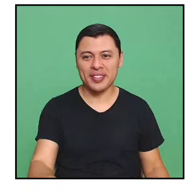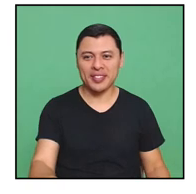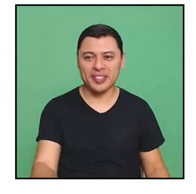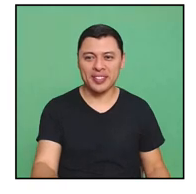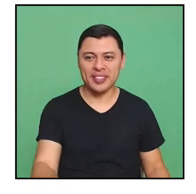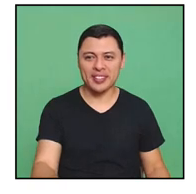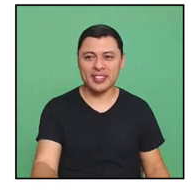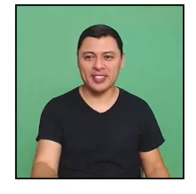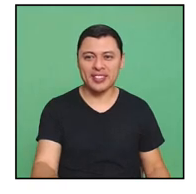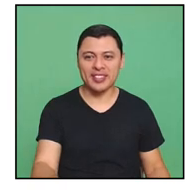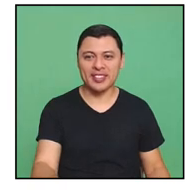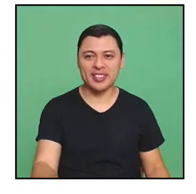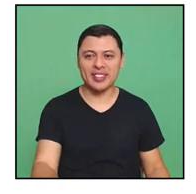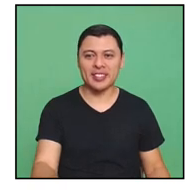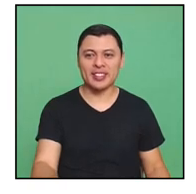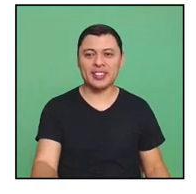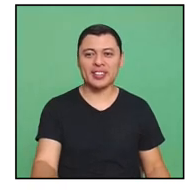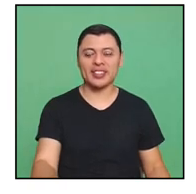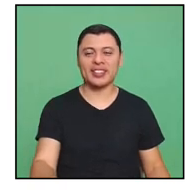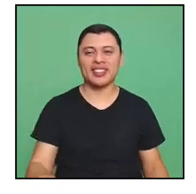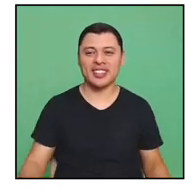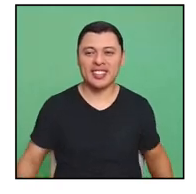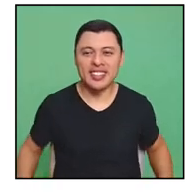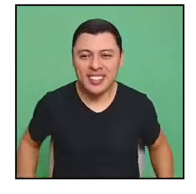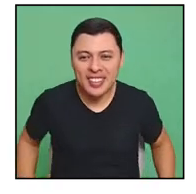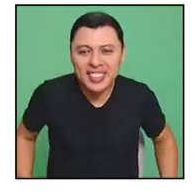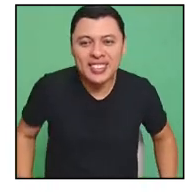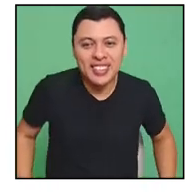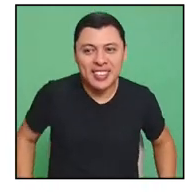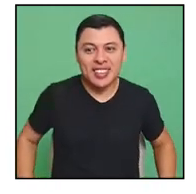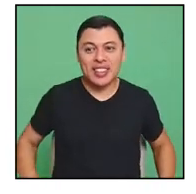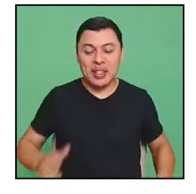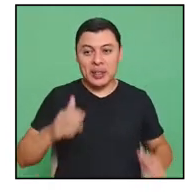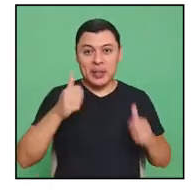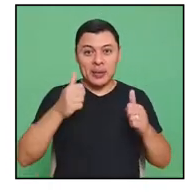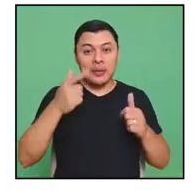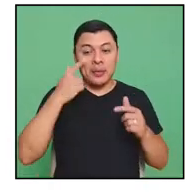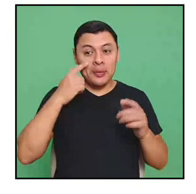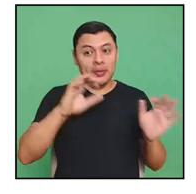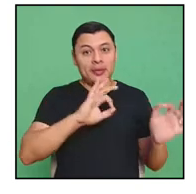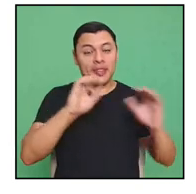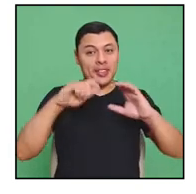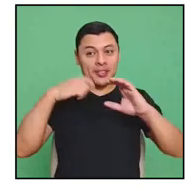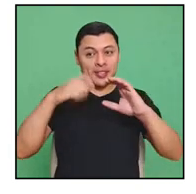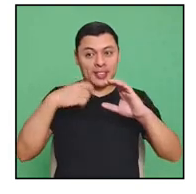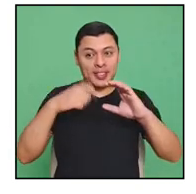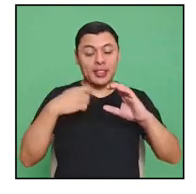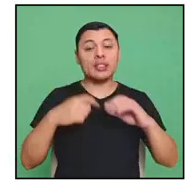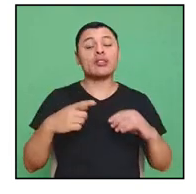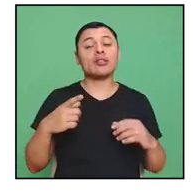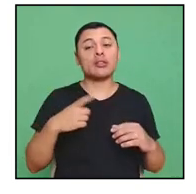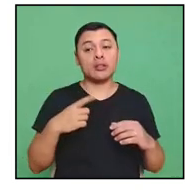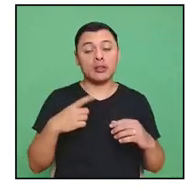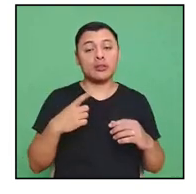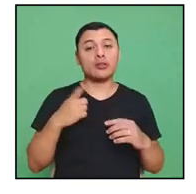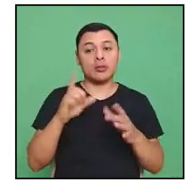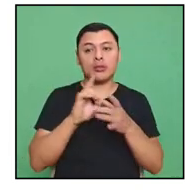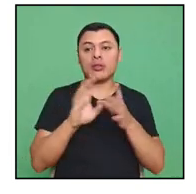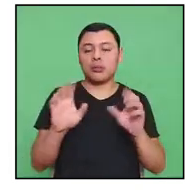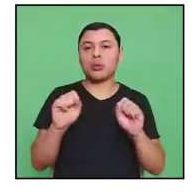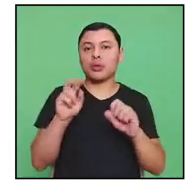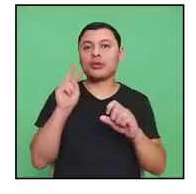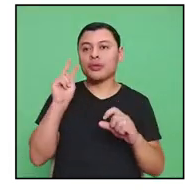Falho humana. Ah, não, vamos continuar então. Vocês viram aí o vídeo, esse vídeo ele também está disponível